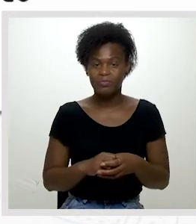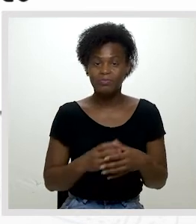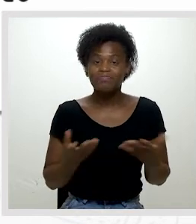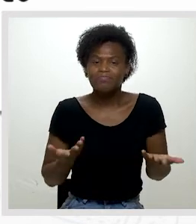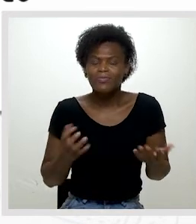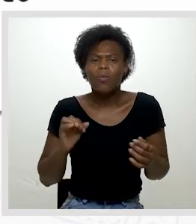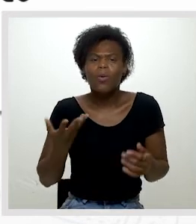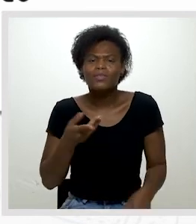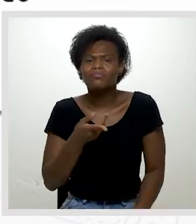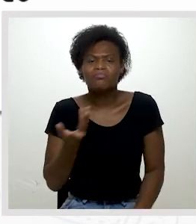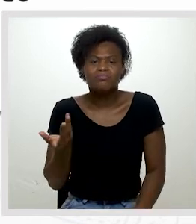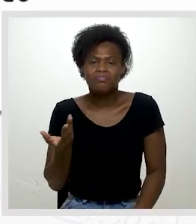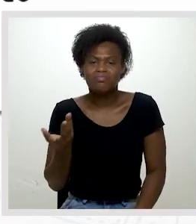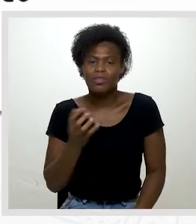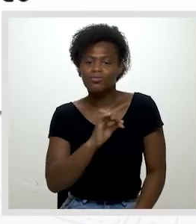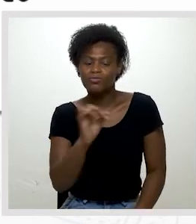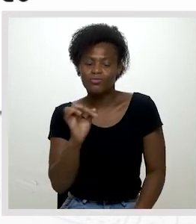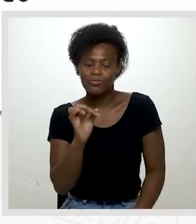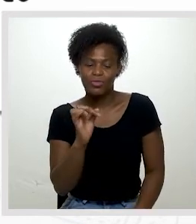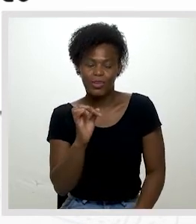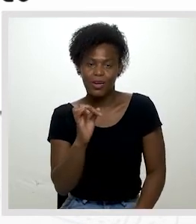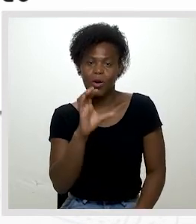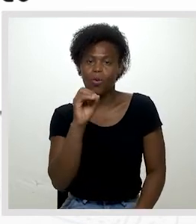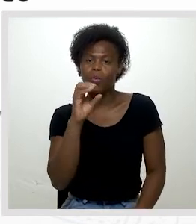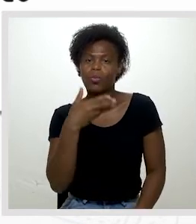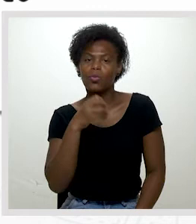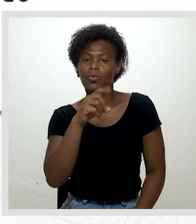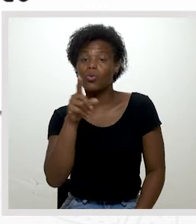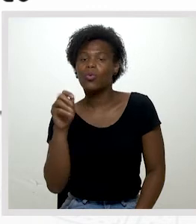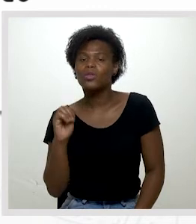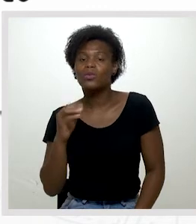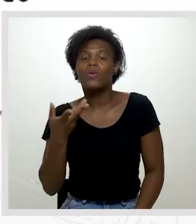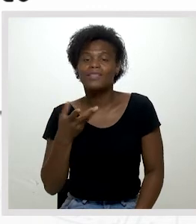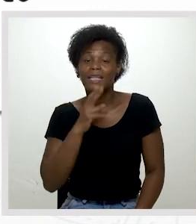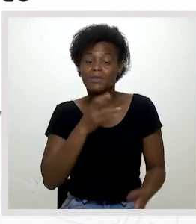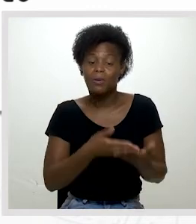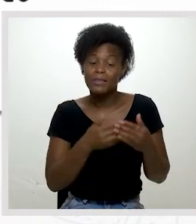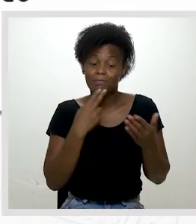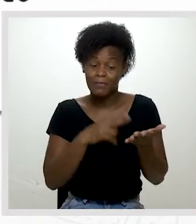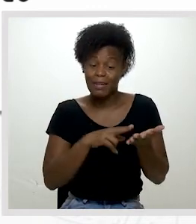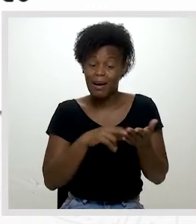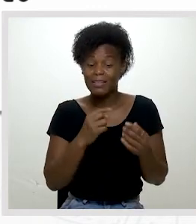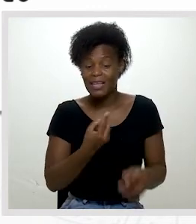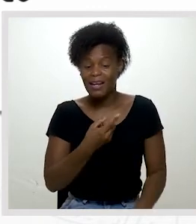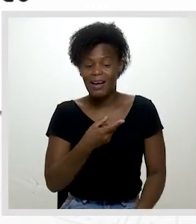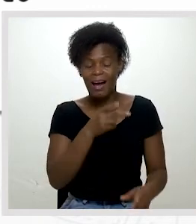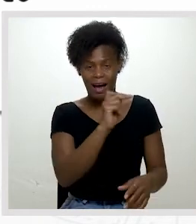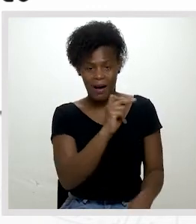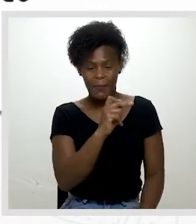quais são os seus respectivos codões? Nesse caso, a resposta correta seria a linha A,